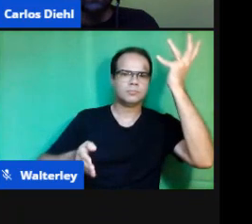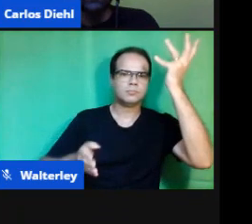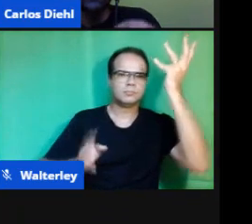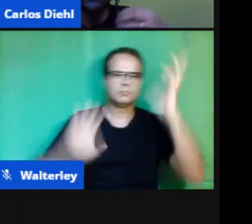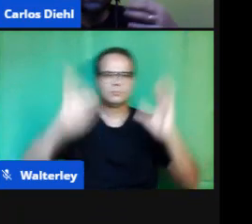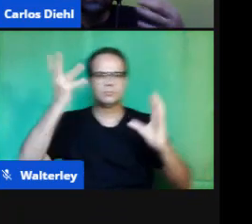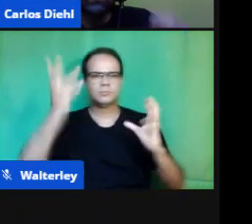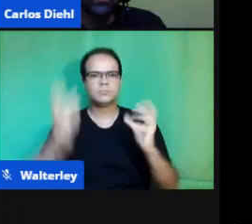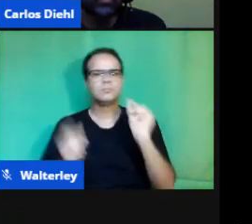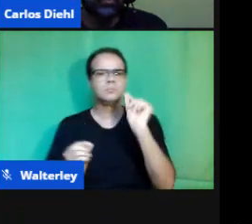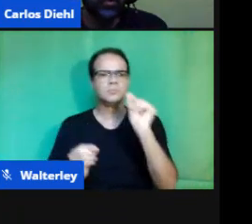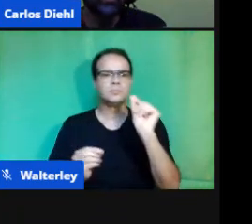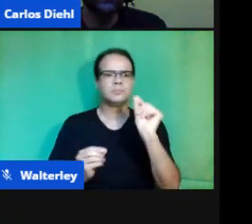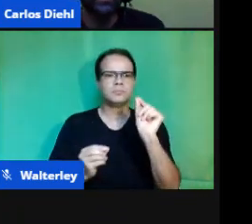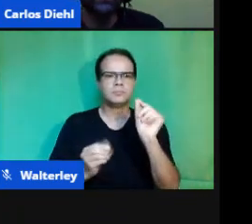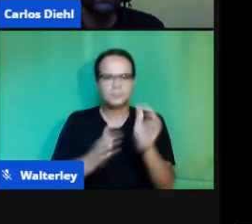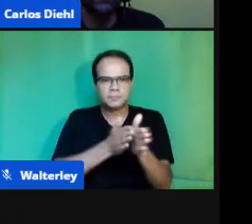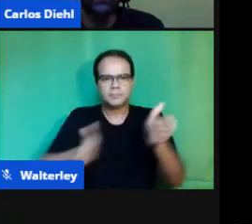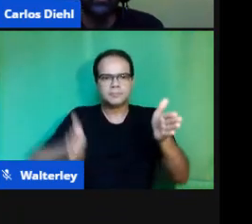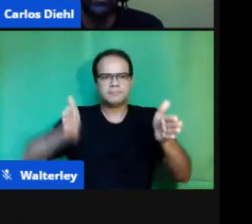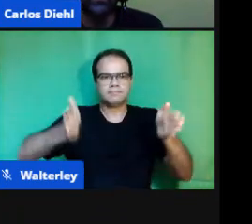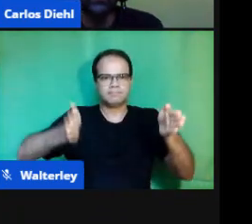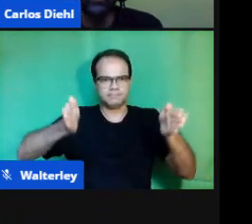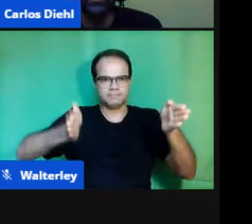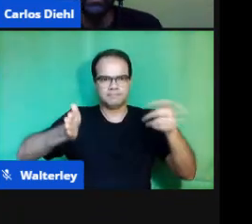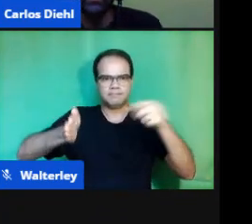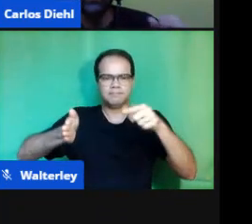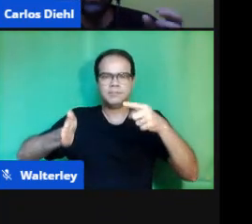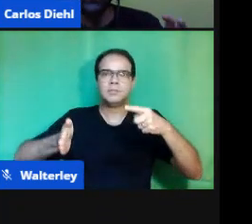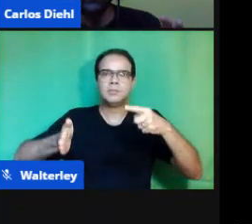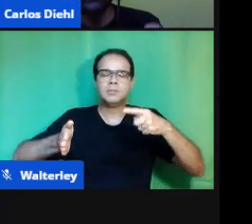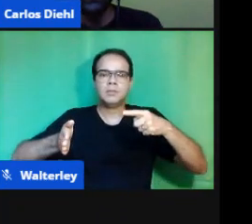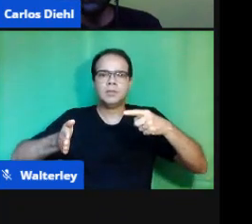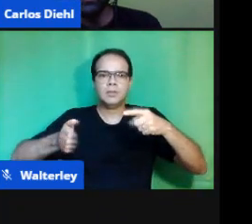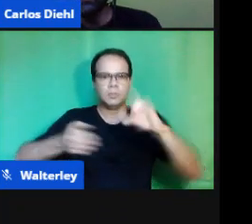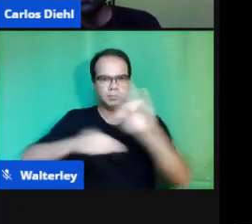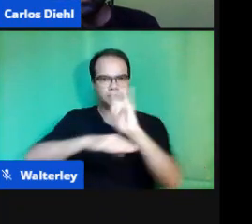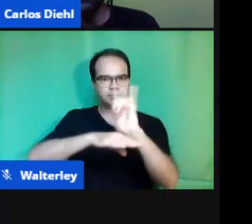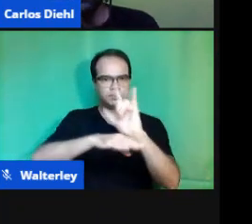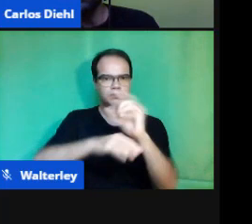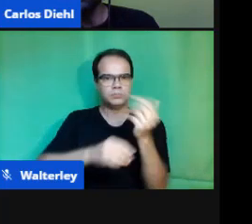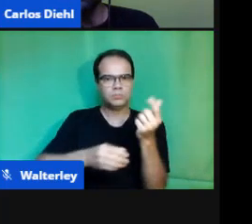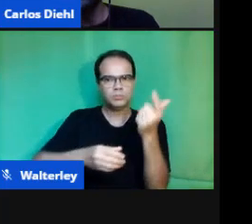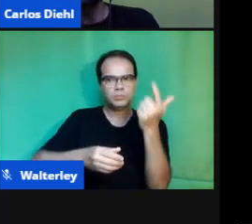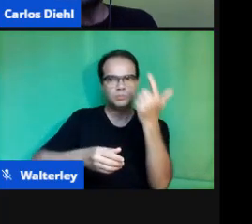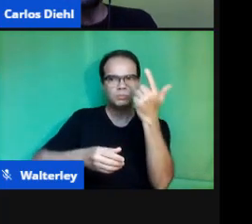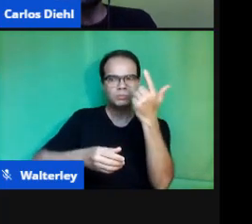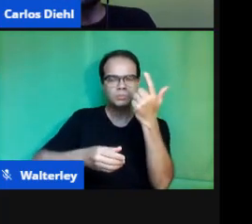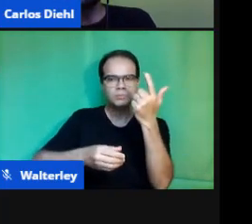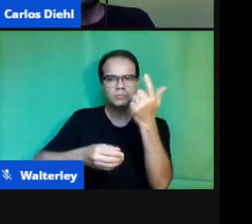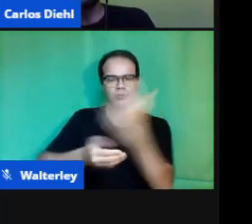jornada, de como que vai se desenvolver esse documentário. Uma outra sinopse aqui.